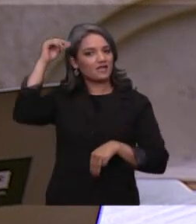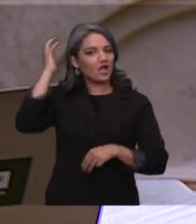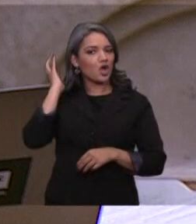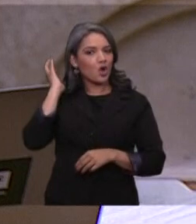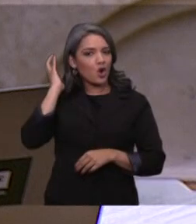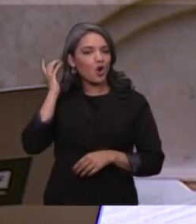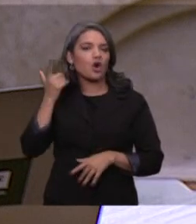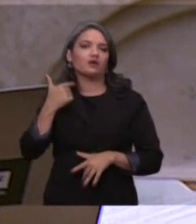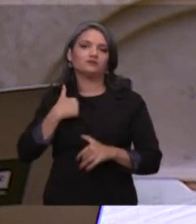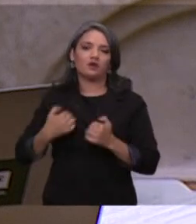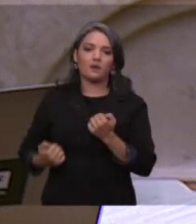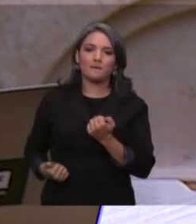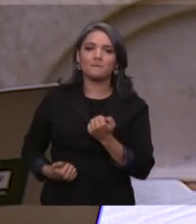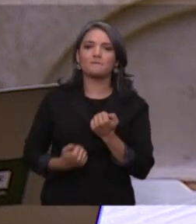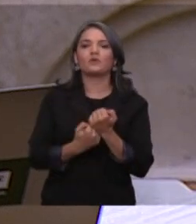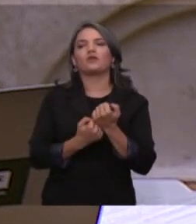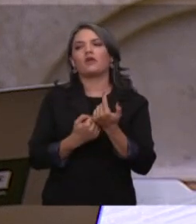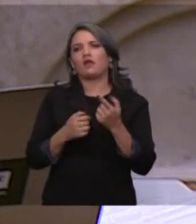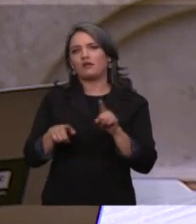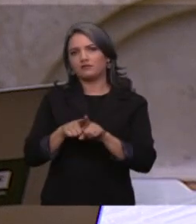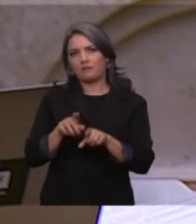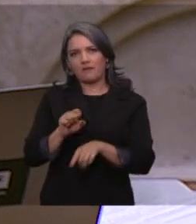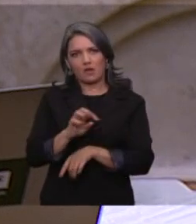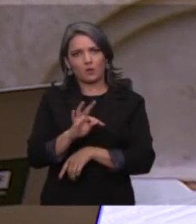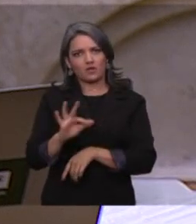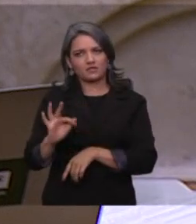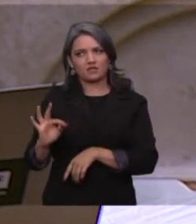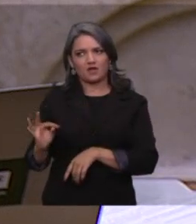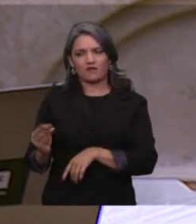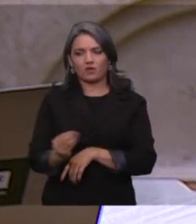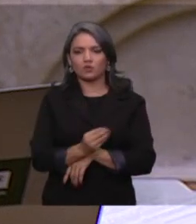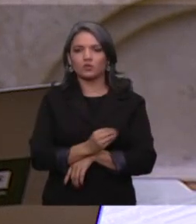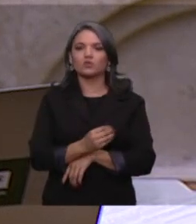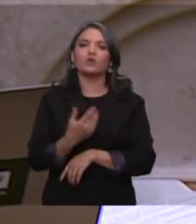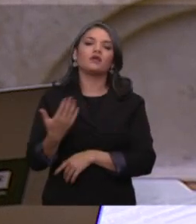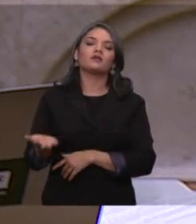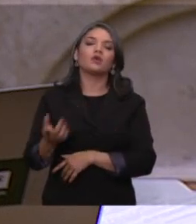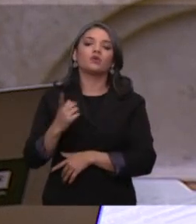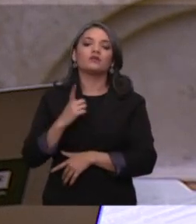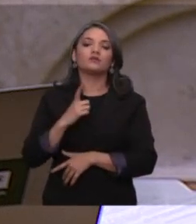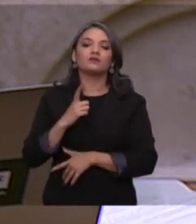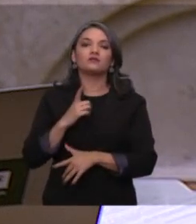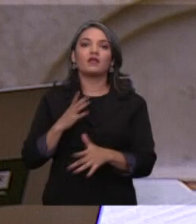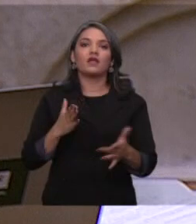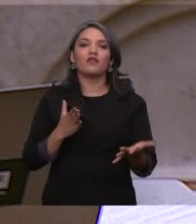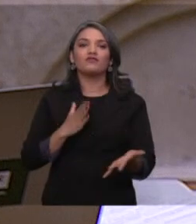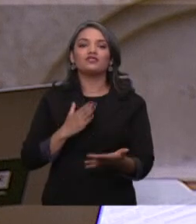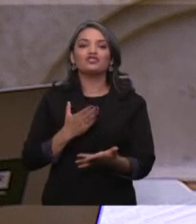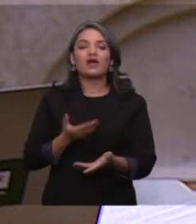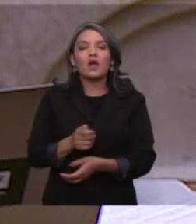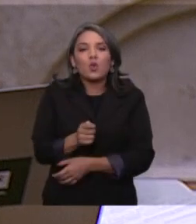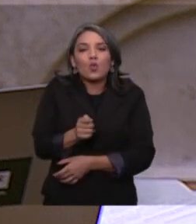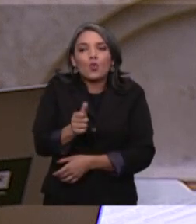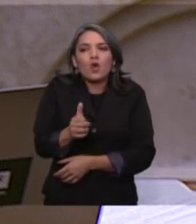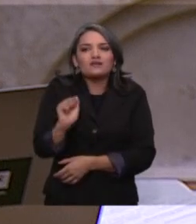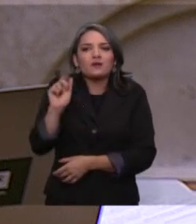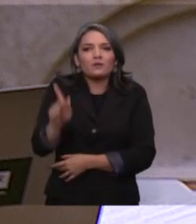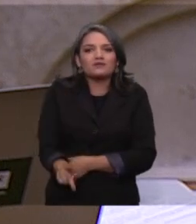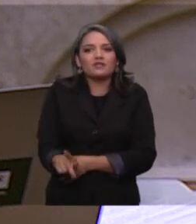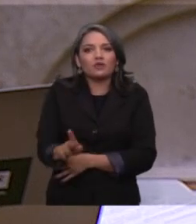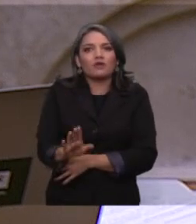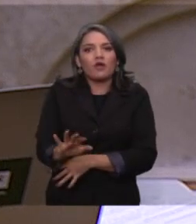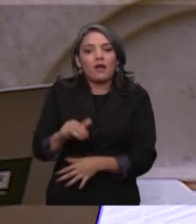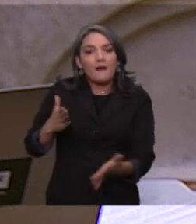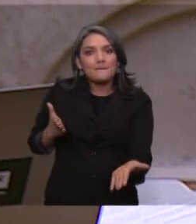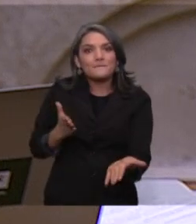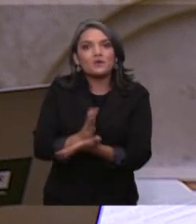meu apoio, e creio que de todo o tribunal, Sua Excelência aprovou, no apagar das luzes da sua gestão,